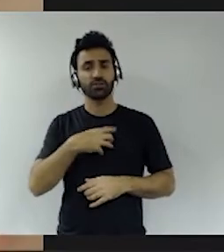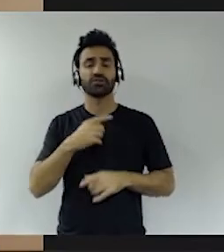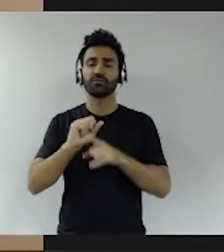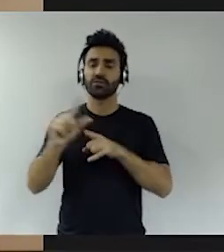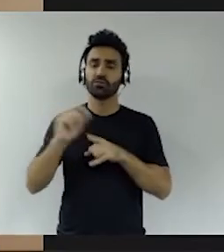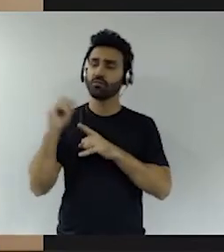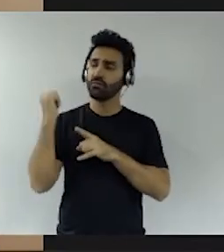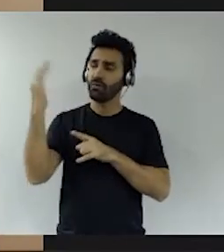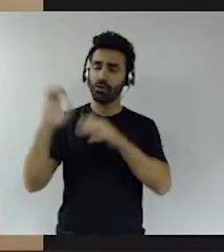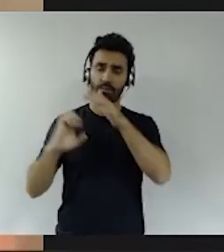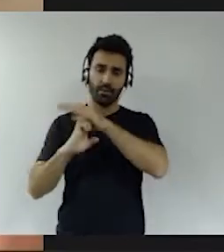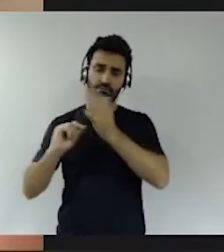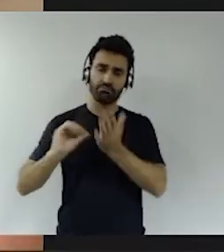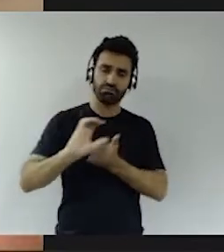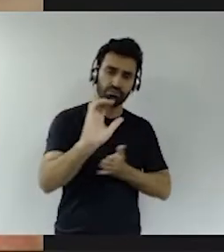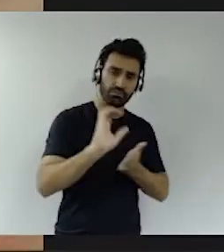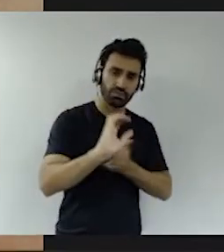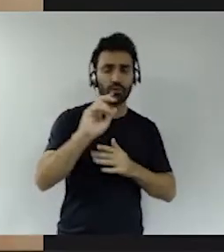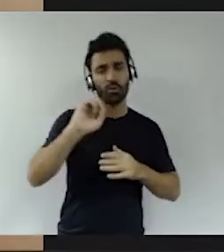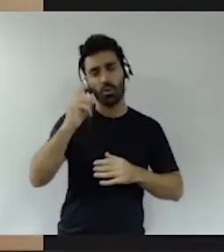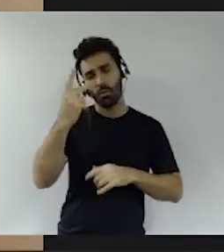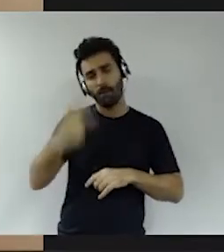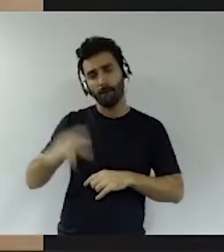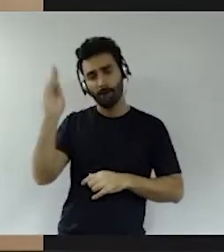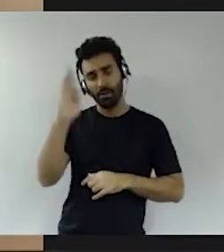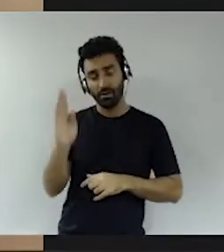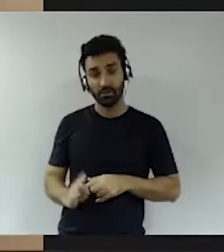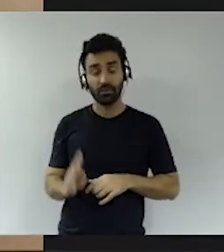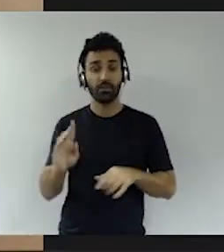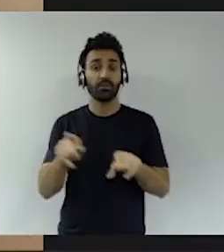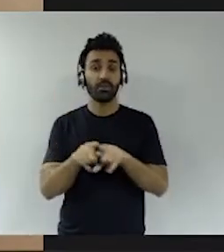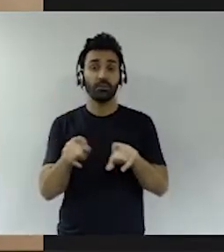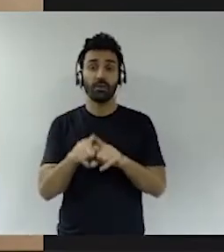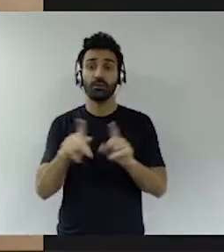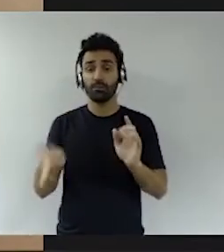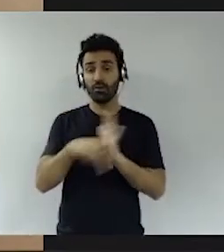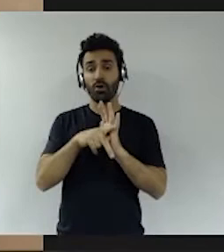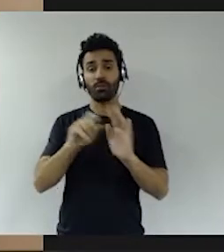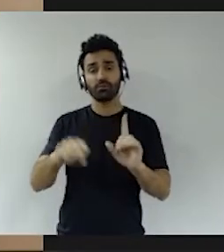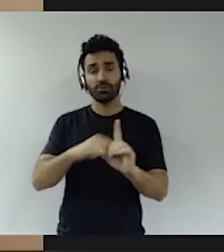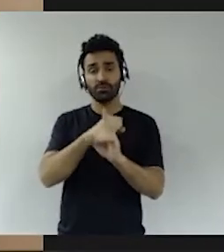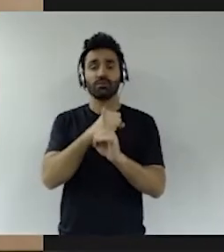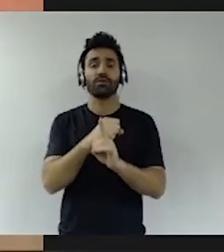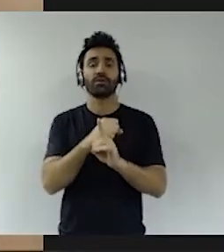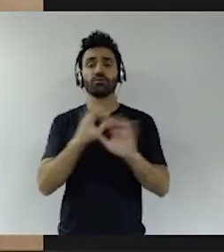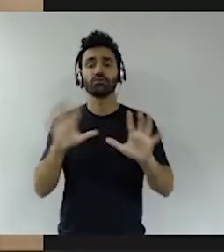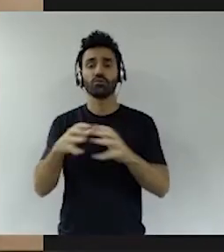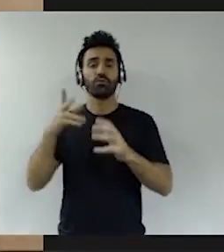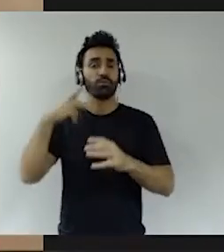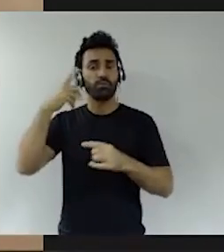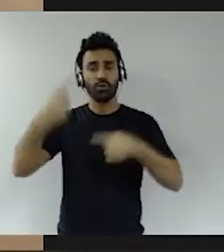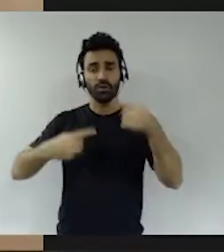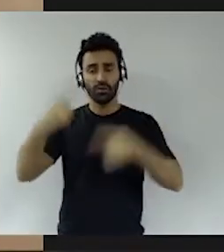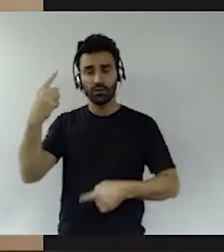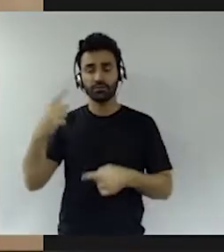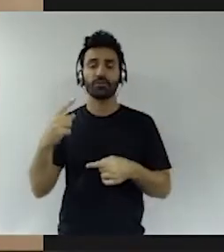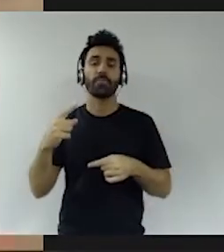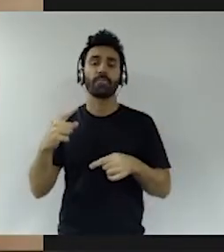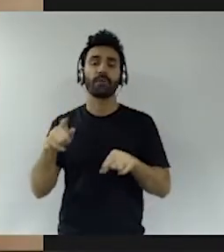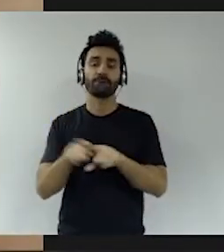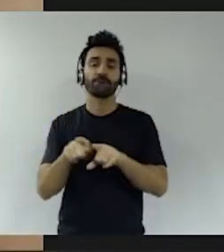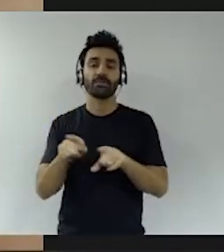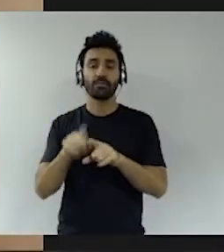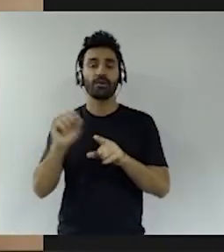internacionais, de investidores brasileiros, da própria sociedade, da classe política mesmo, da oposição, da situação